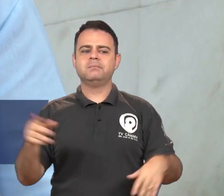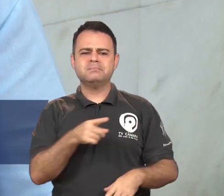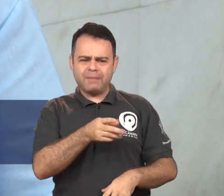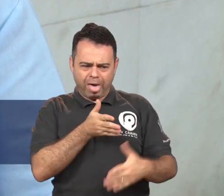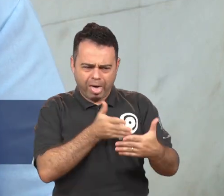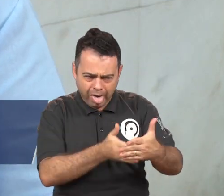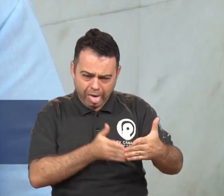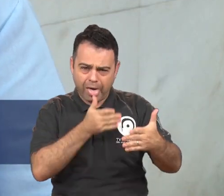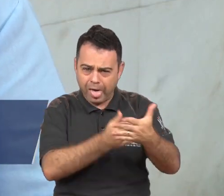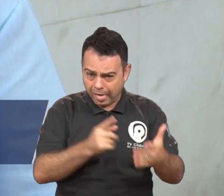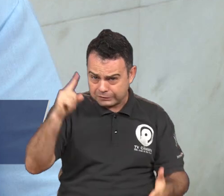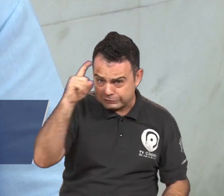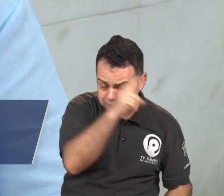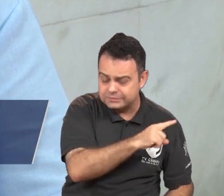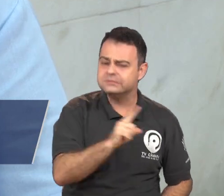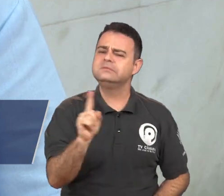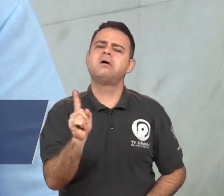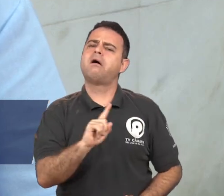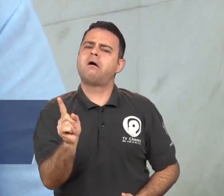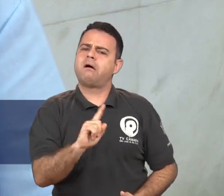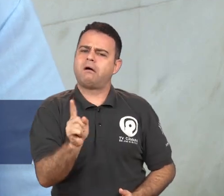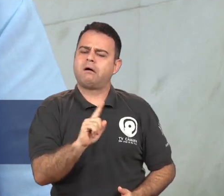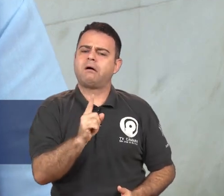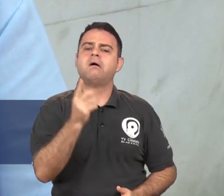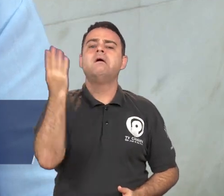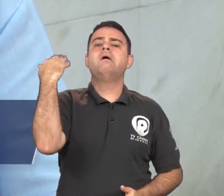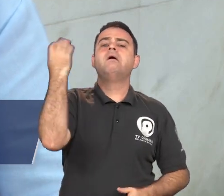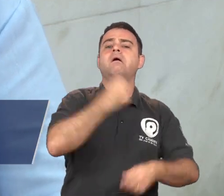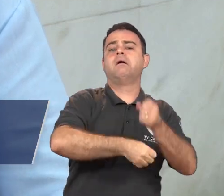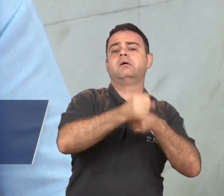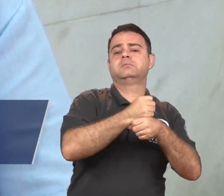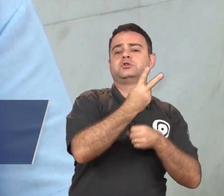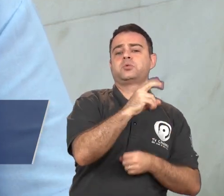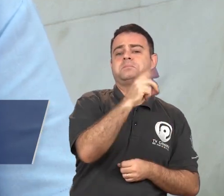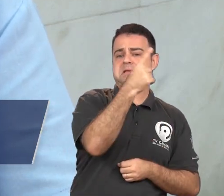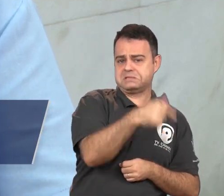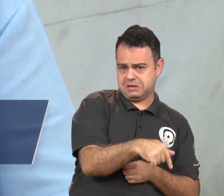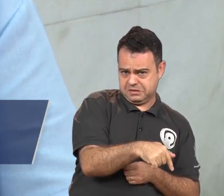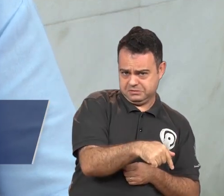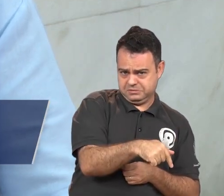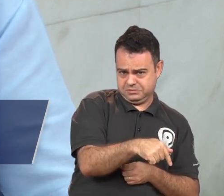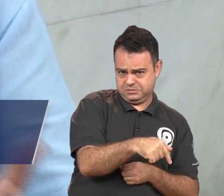uma dificuldade, mas que é uma ausência de 2017 para agora,